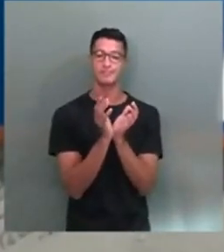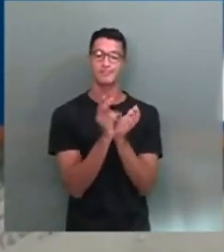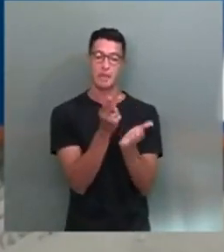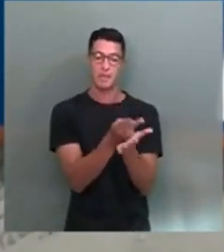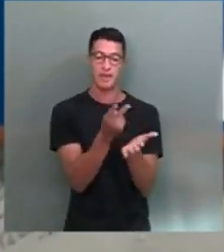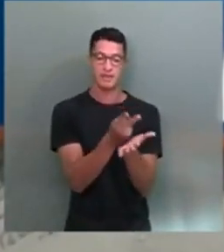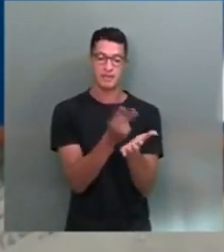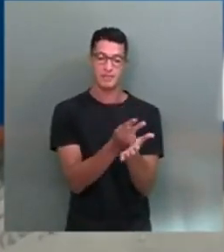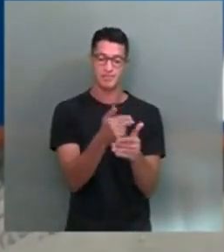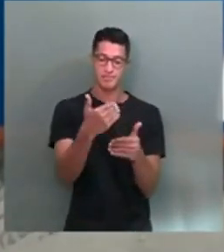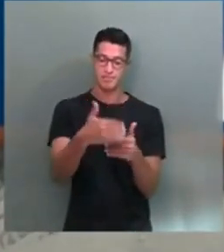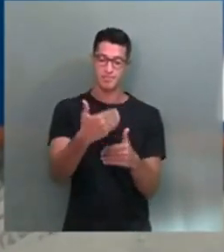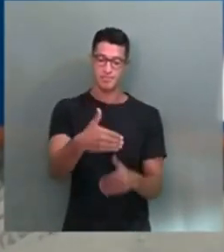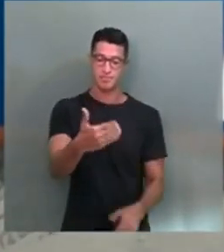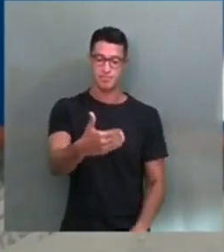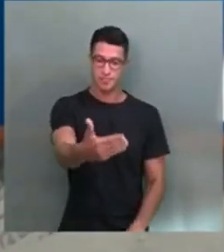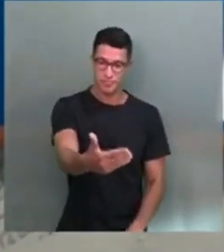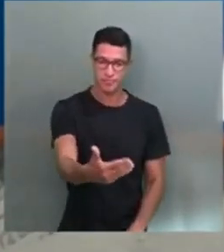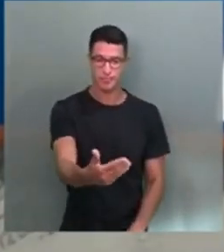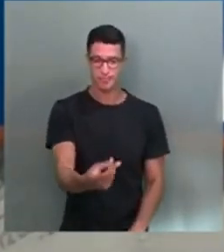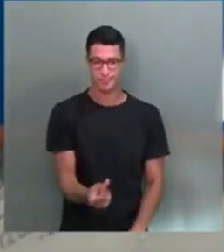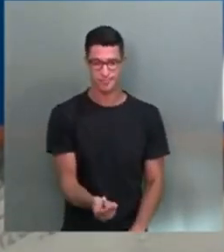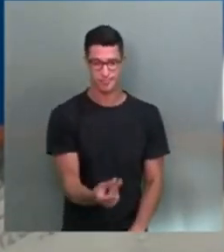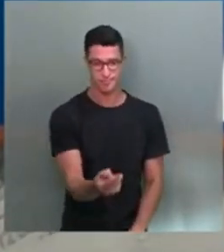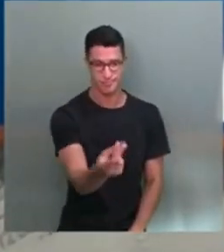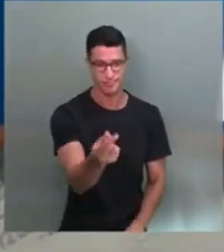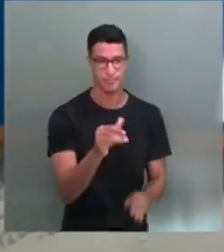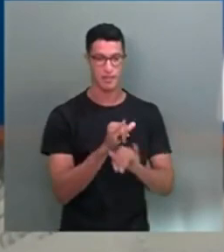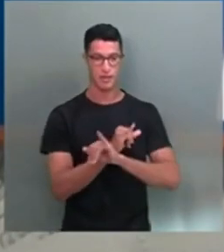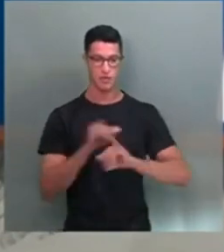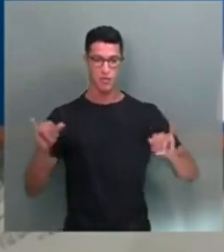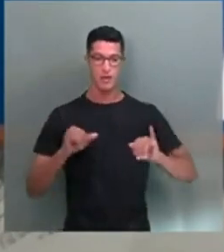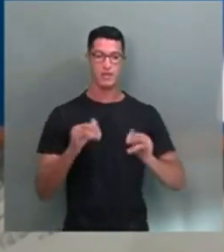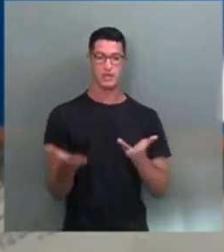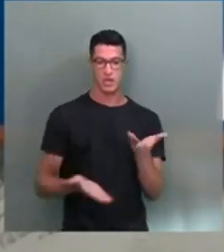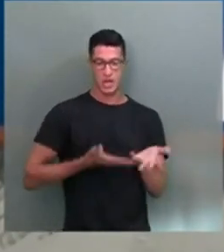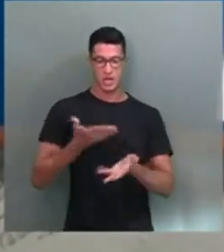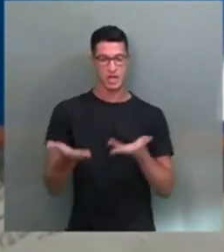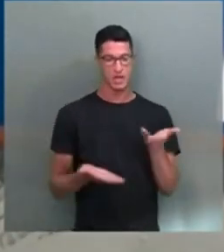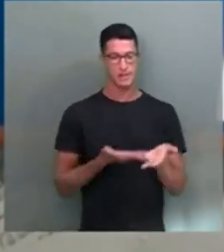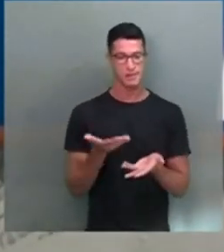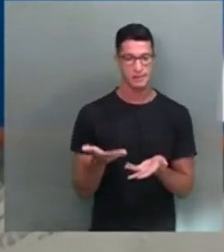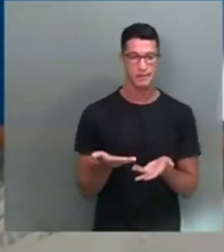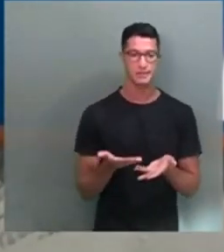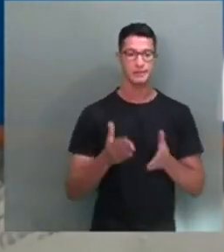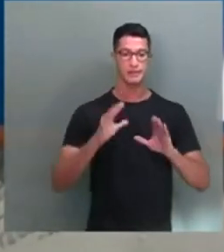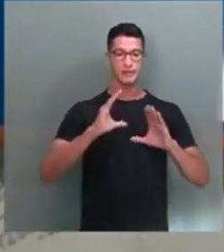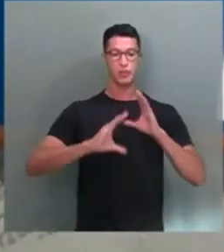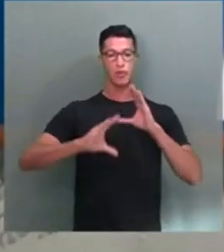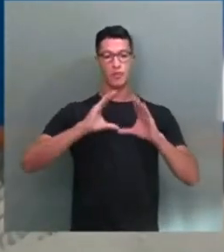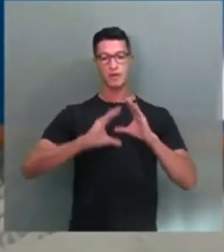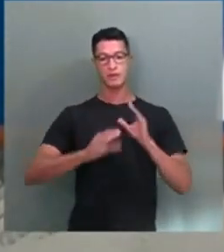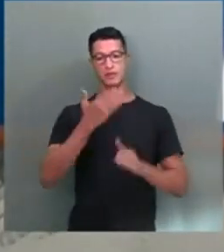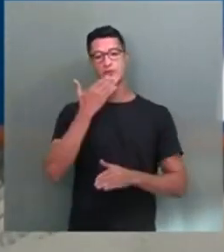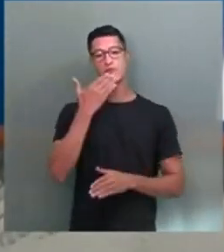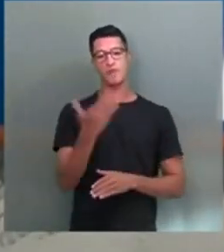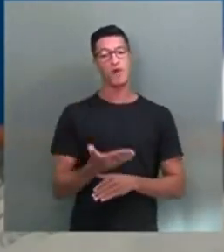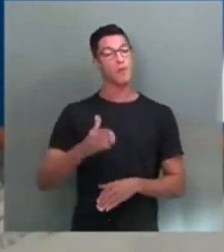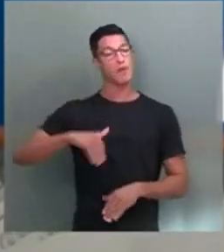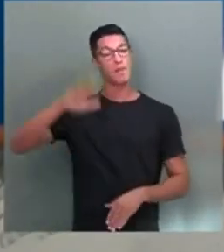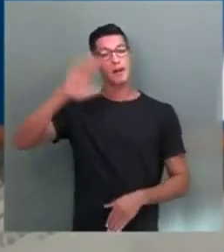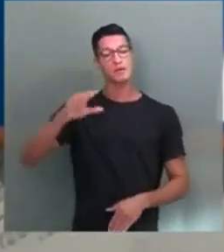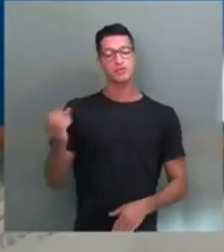mantém esse processo de informar, de tratar a comunicação de uma forma cada vez